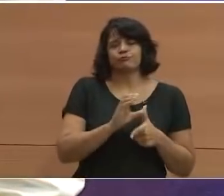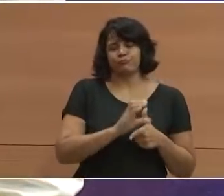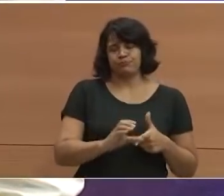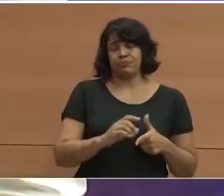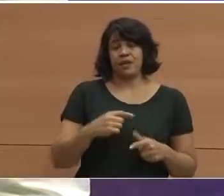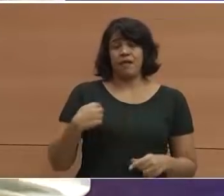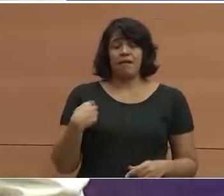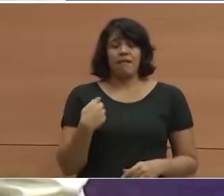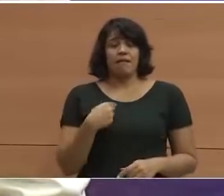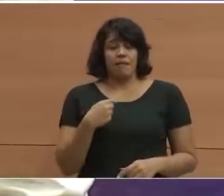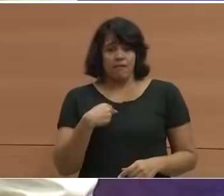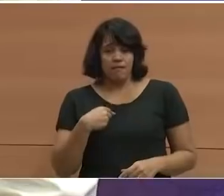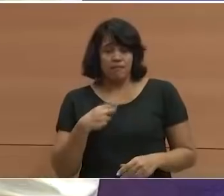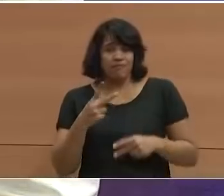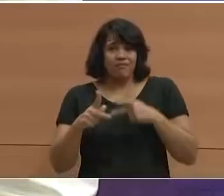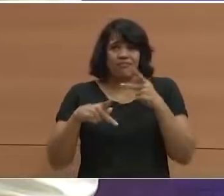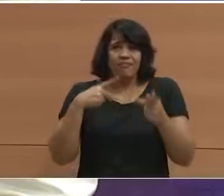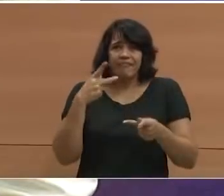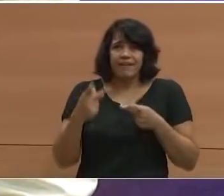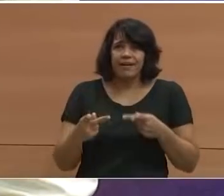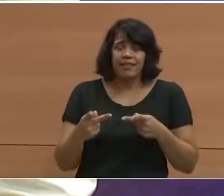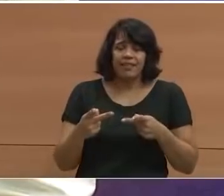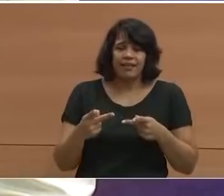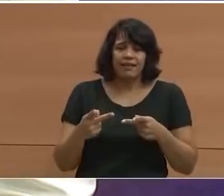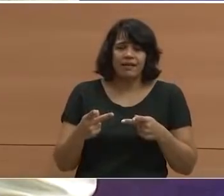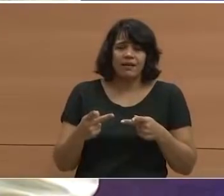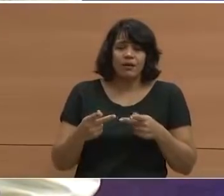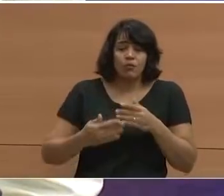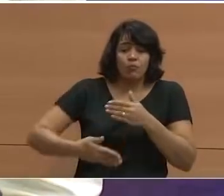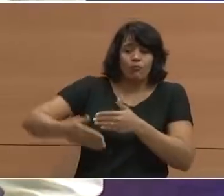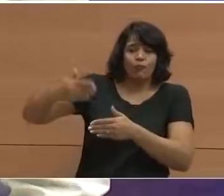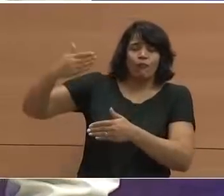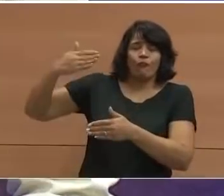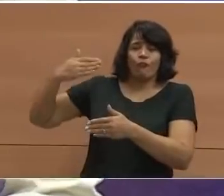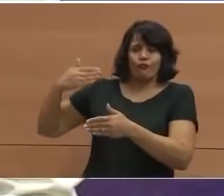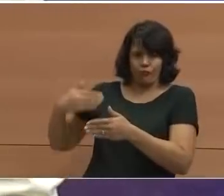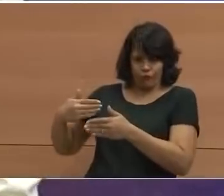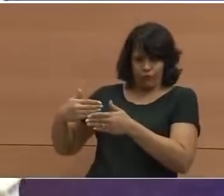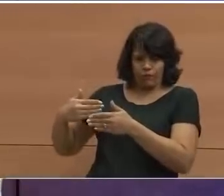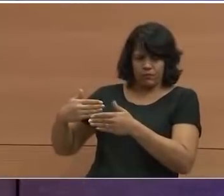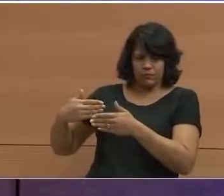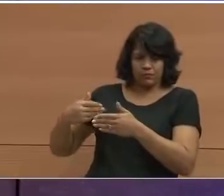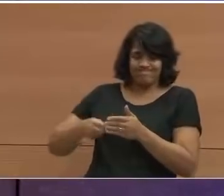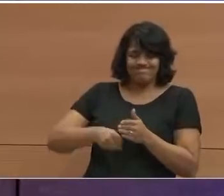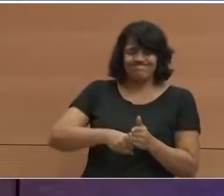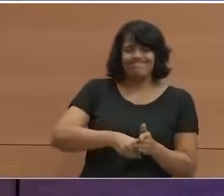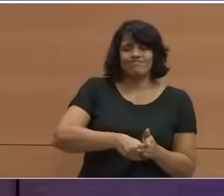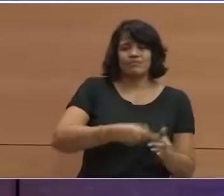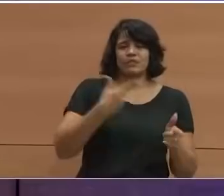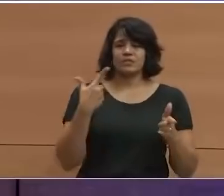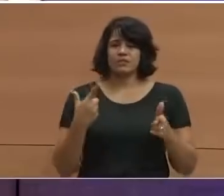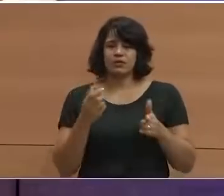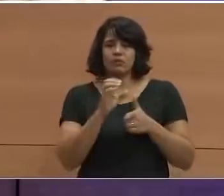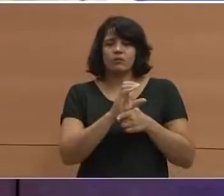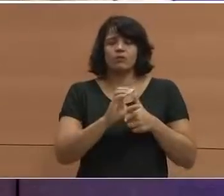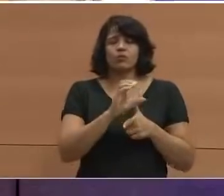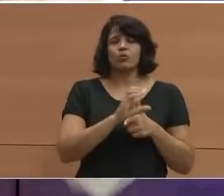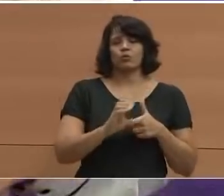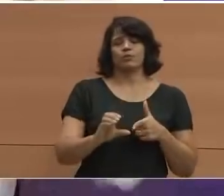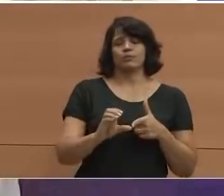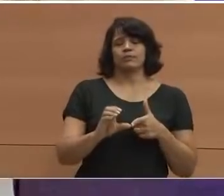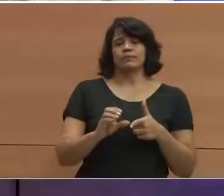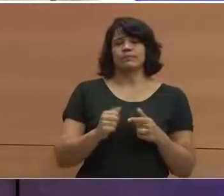para vocês o pano de fundo de 2 Coríntios, ainda não entramos. E o pano de fundo de 2 Coríntios, irmãos, é